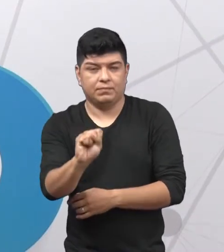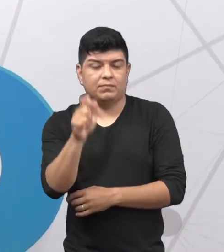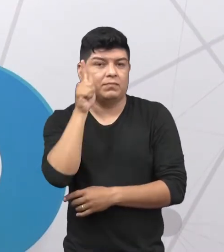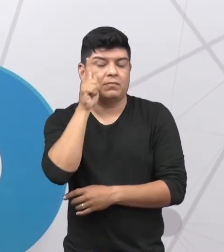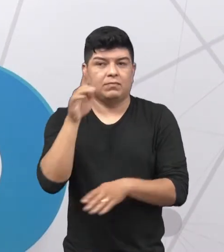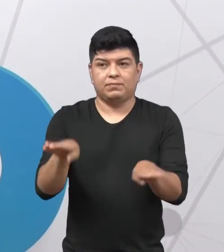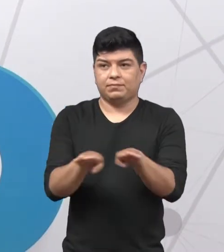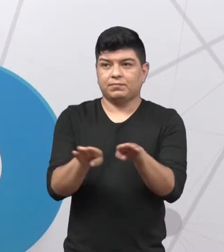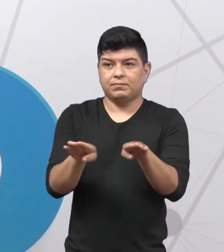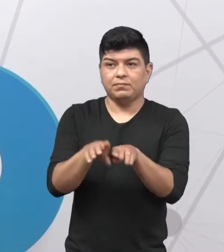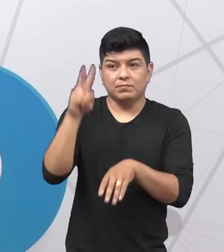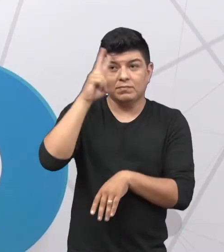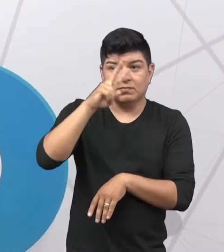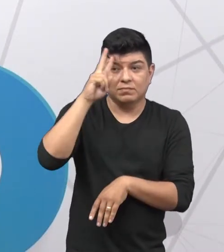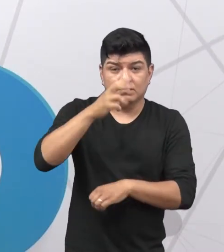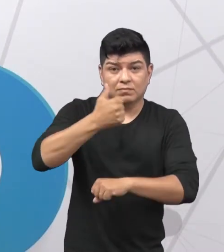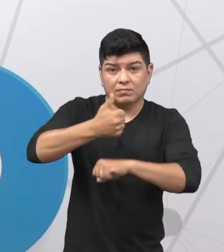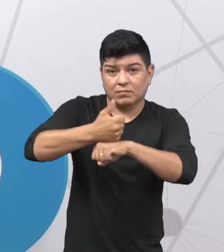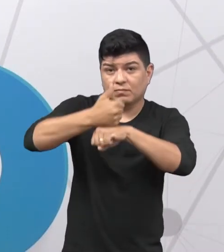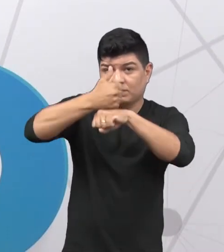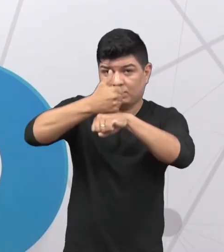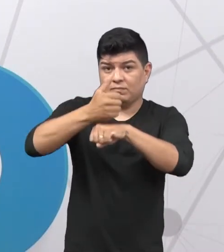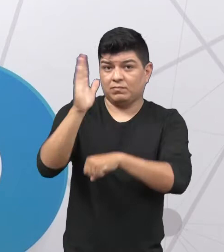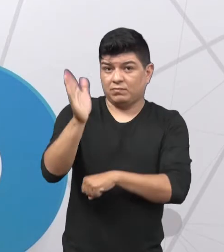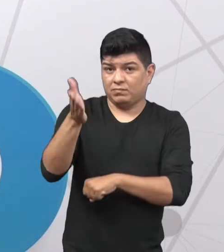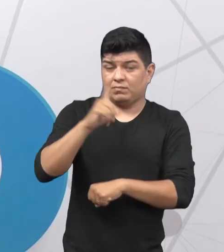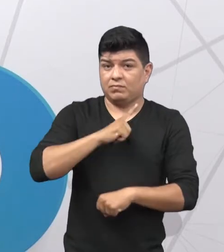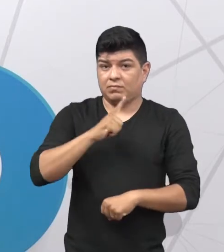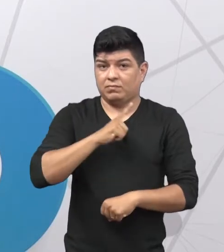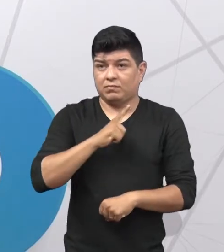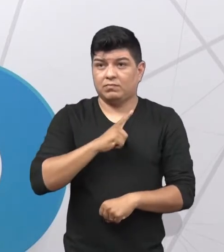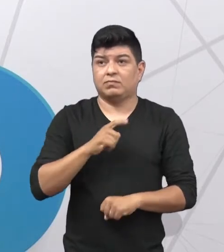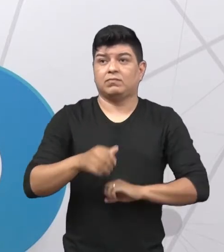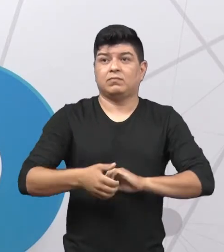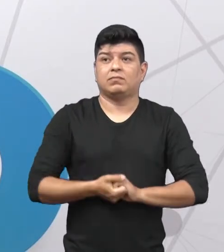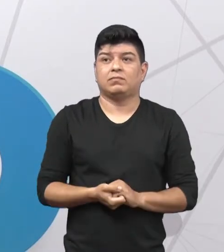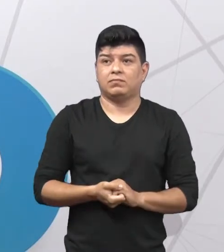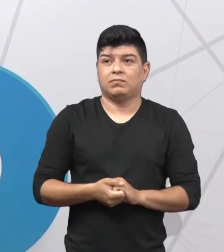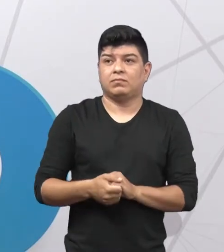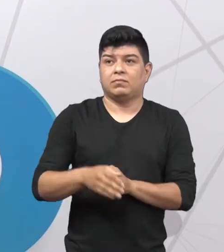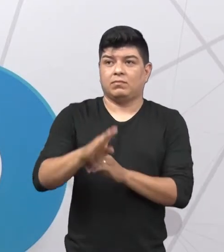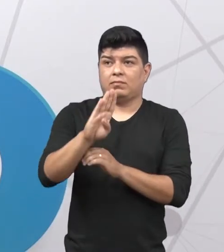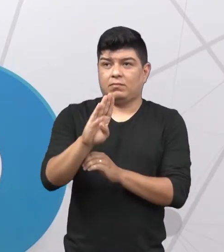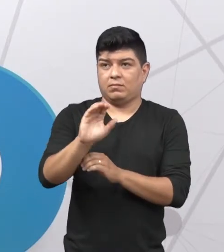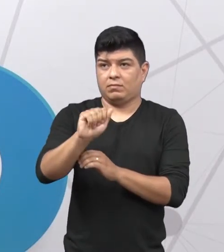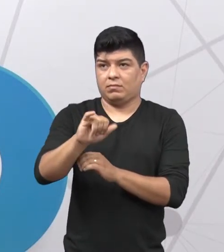período, né, o líder já era chamado nesse momento de Basileu.